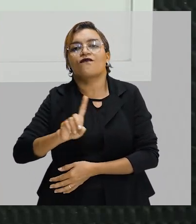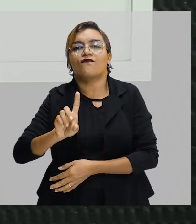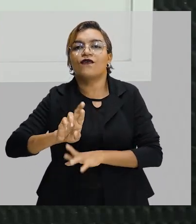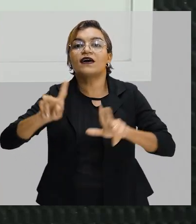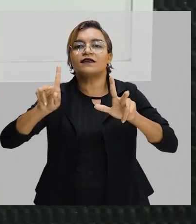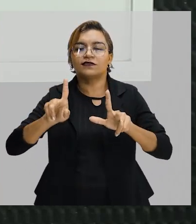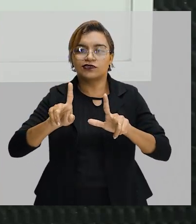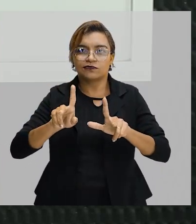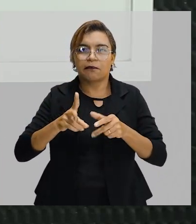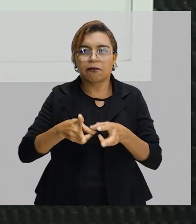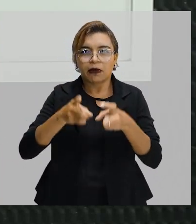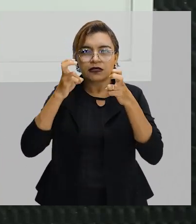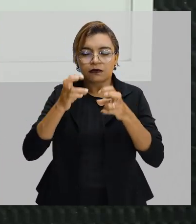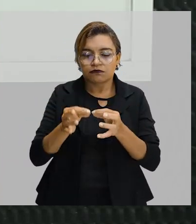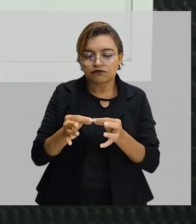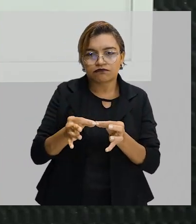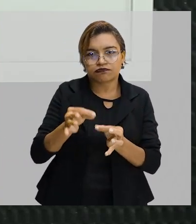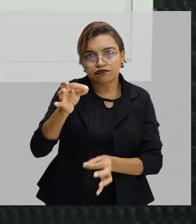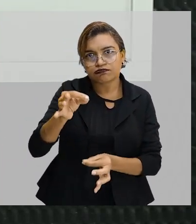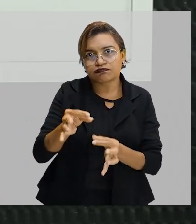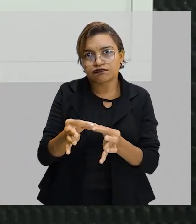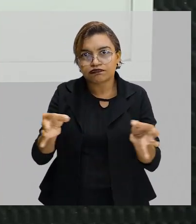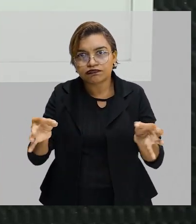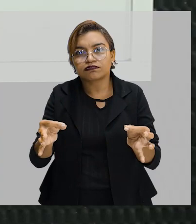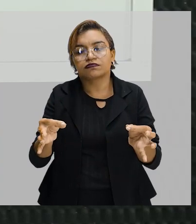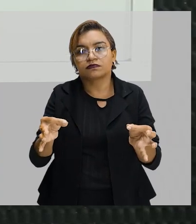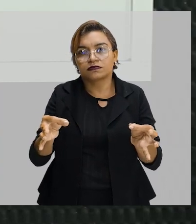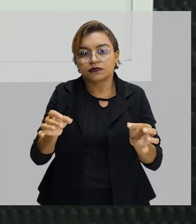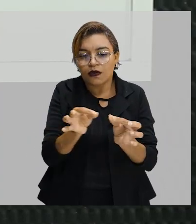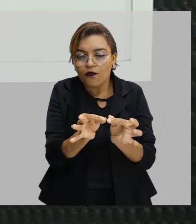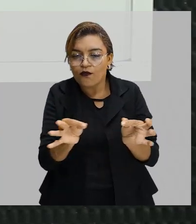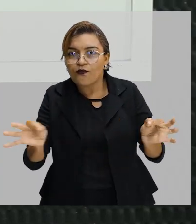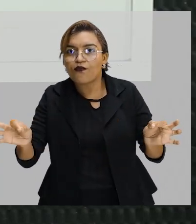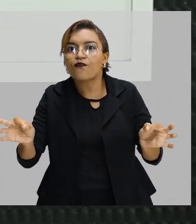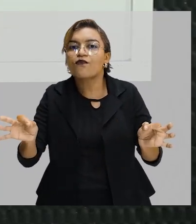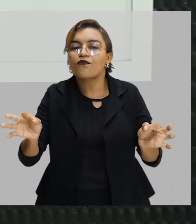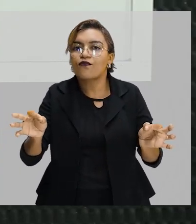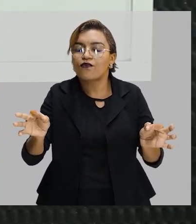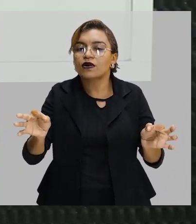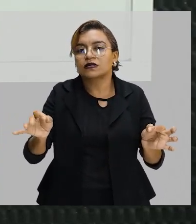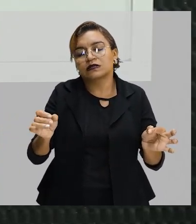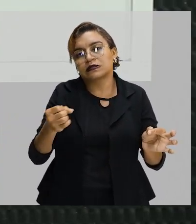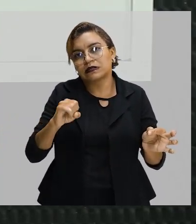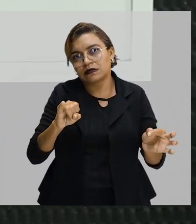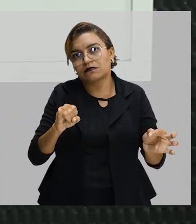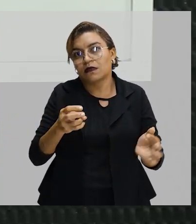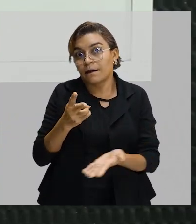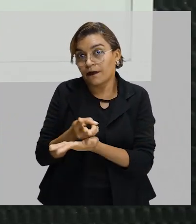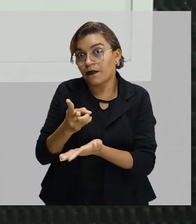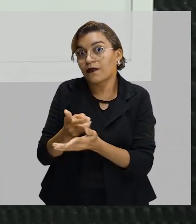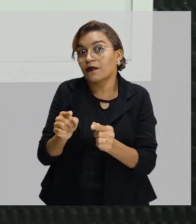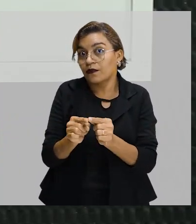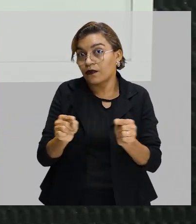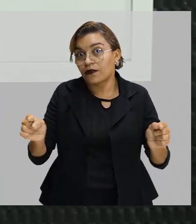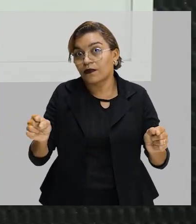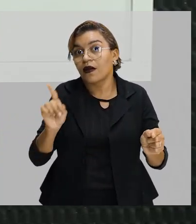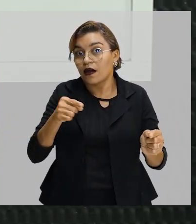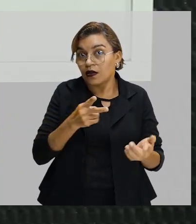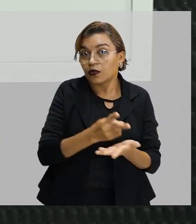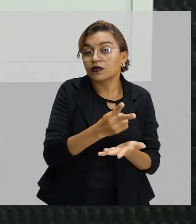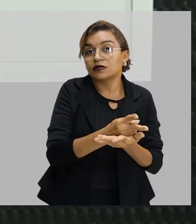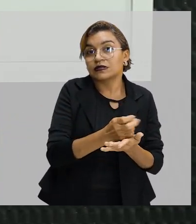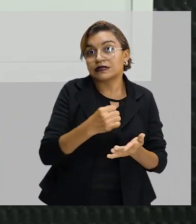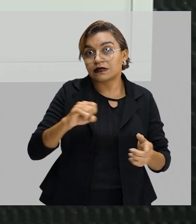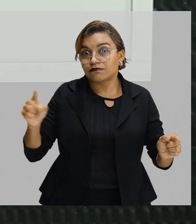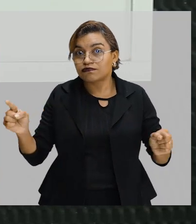ver, né, medir o tamanho dessa amplitude. Se ela se mantém a mesma, conservativo. Se